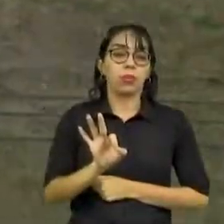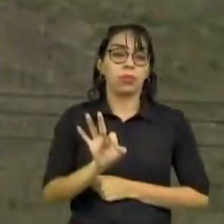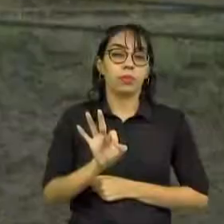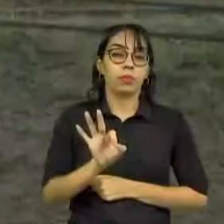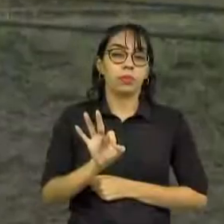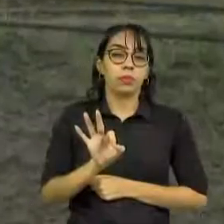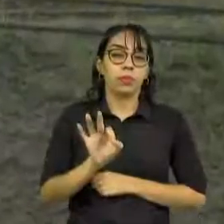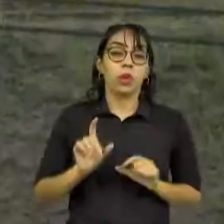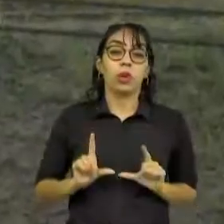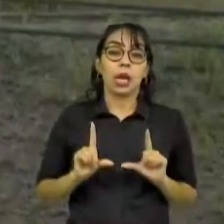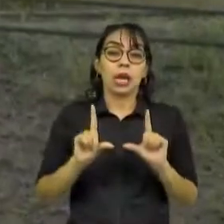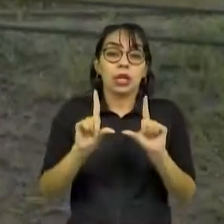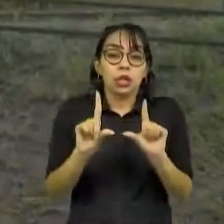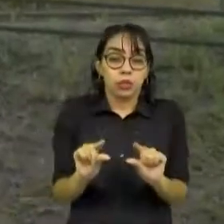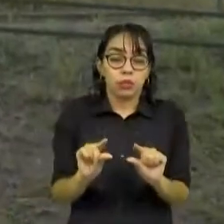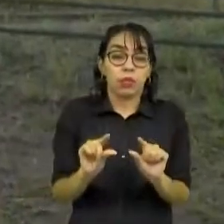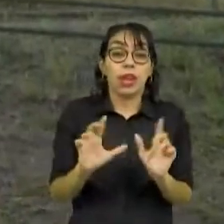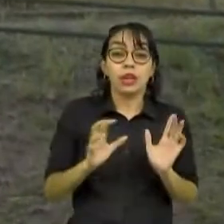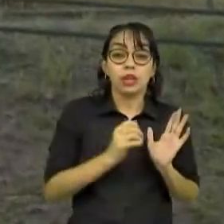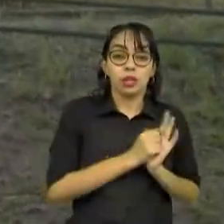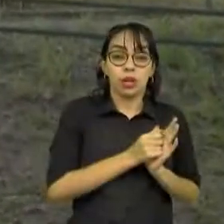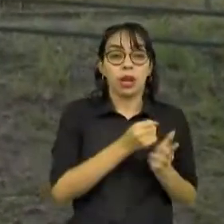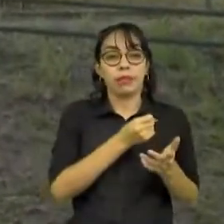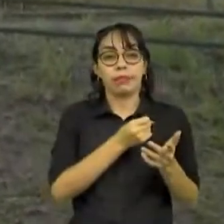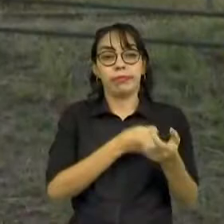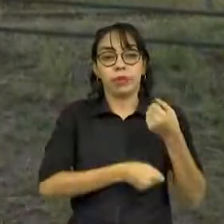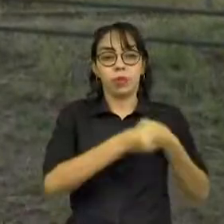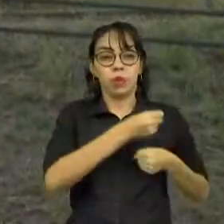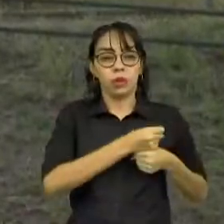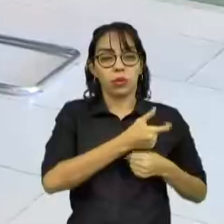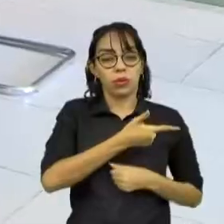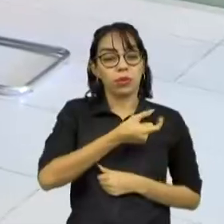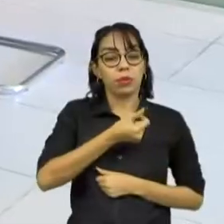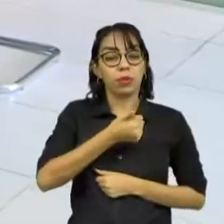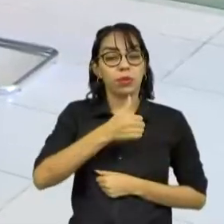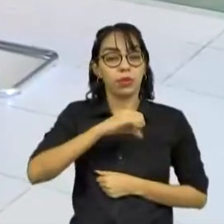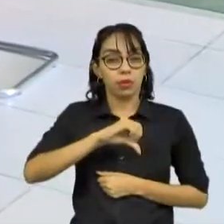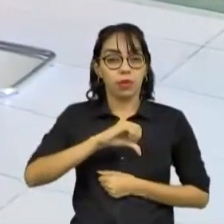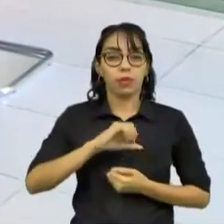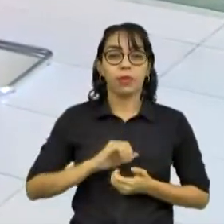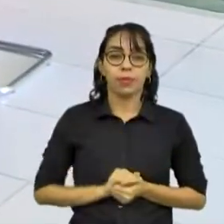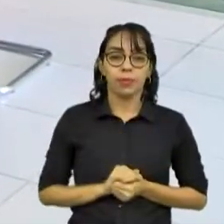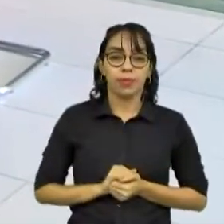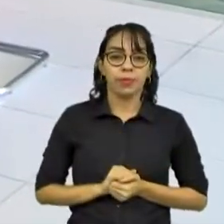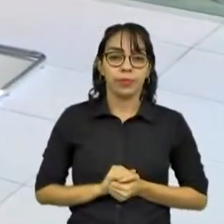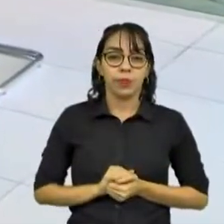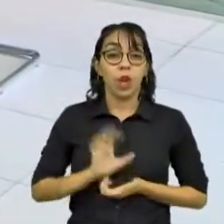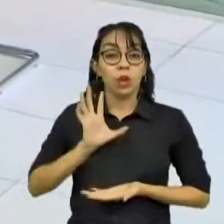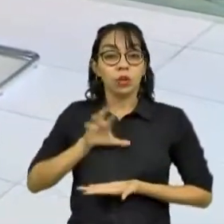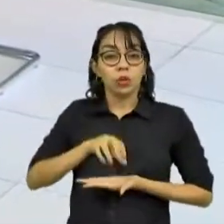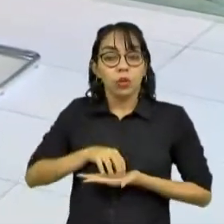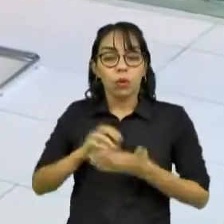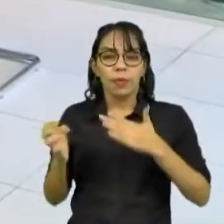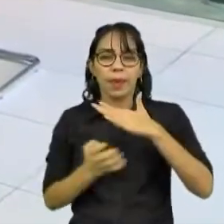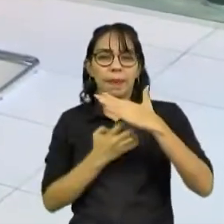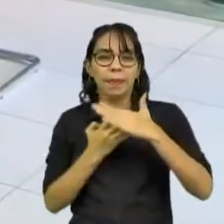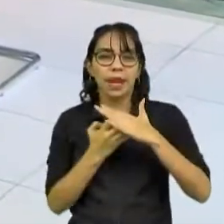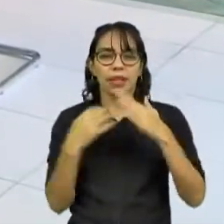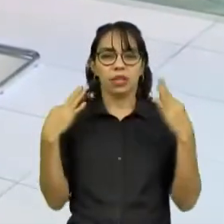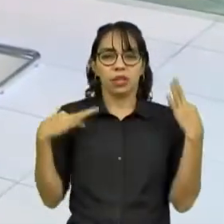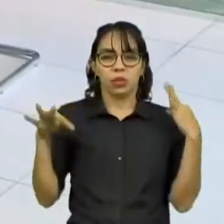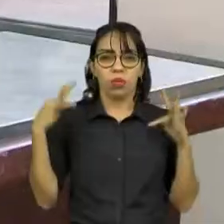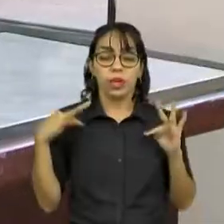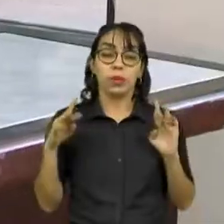habitual registrada antes da pandemia em 2019. Essa agência de turismo está otimista que com as novas rotas de